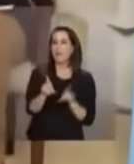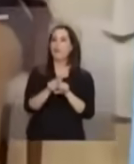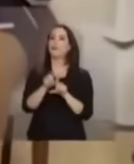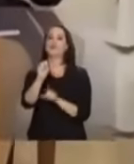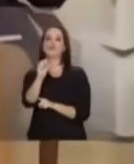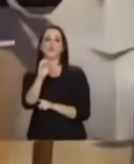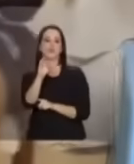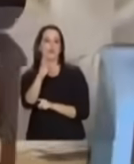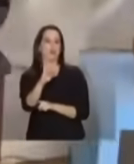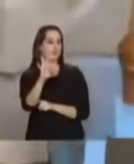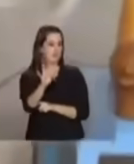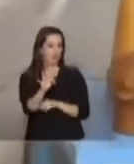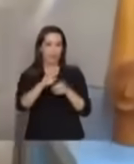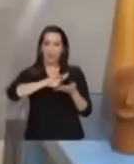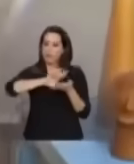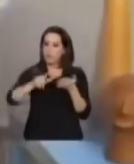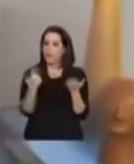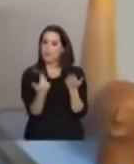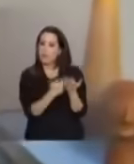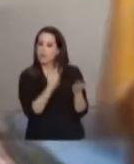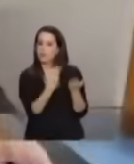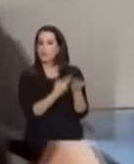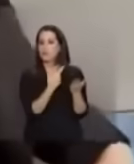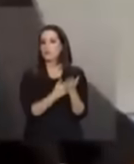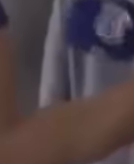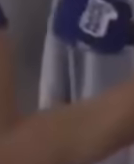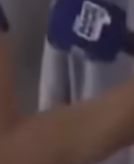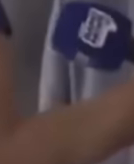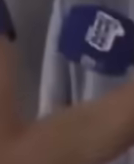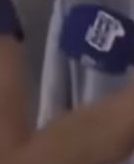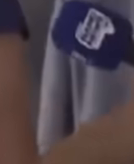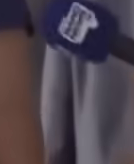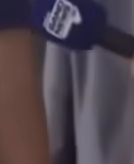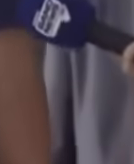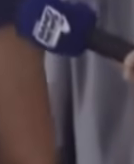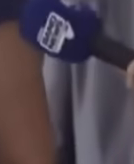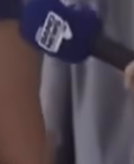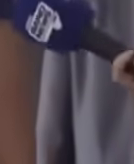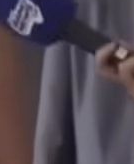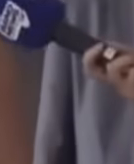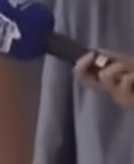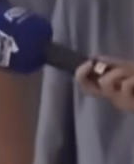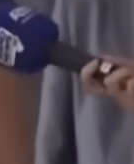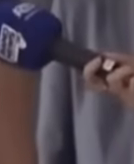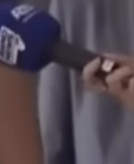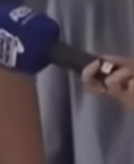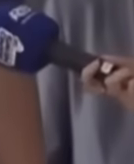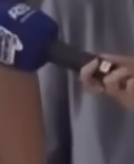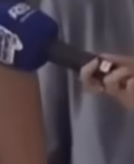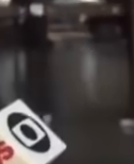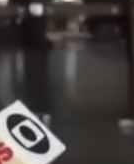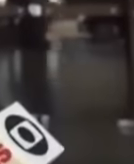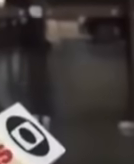nossa análise precisa ser comedida, precisa tomar cuidado, mas ela não pode ser estúpida. Ela não pode simplesmente fechar o olho